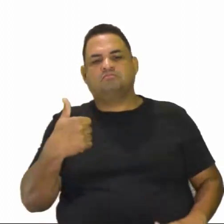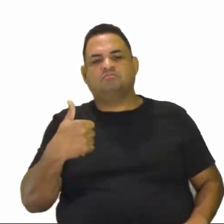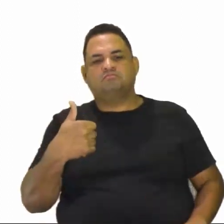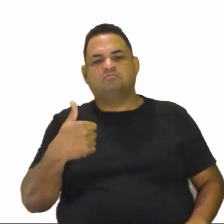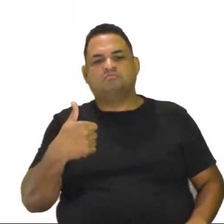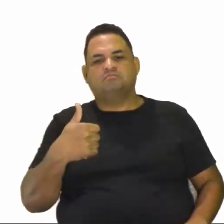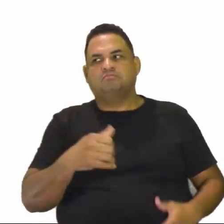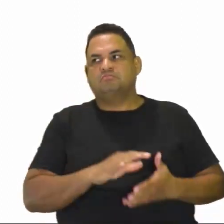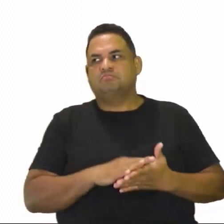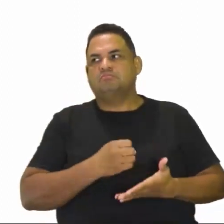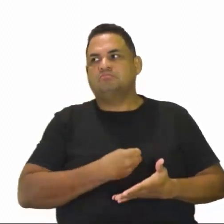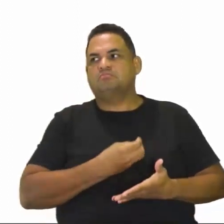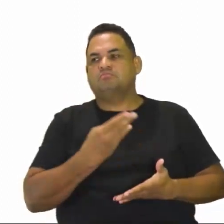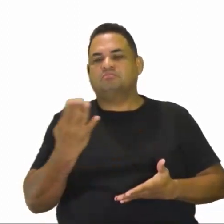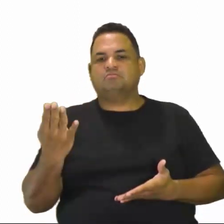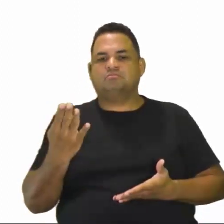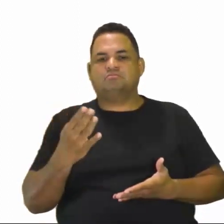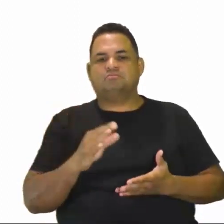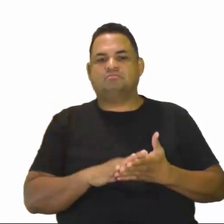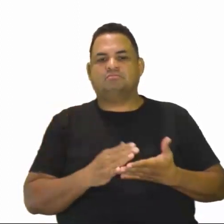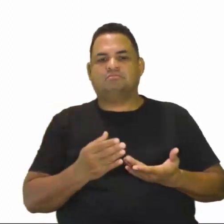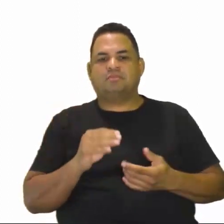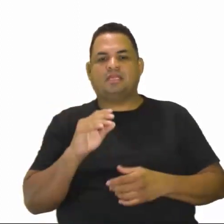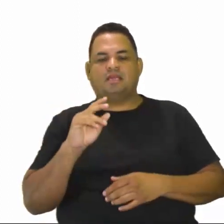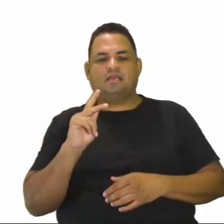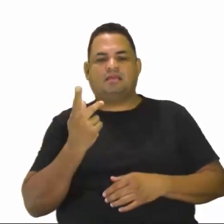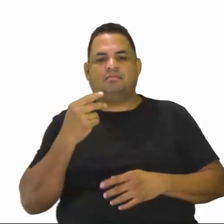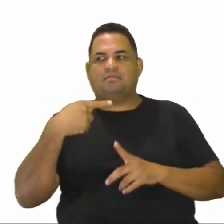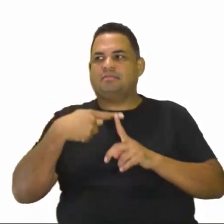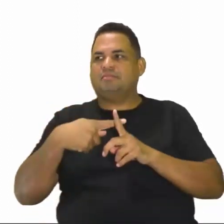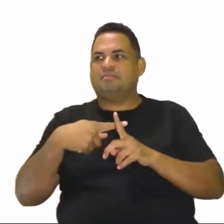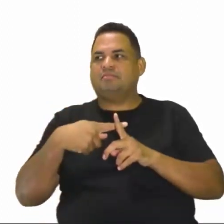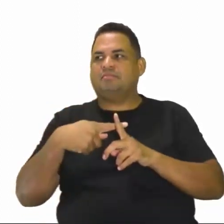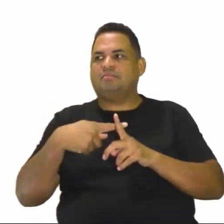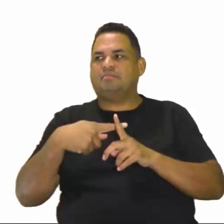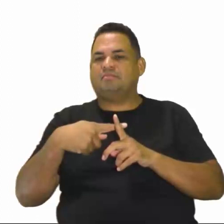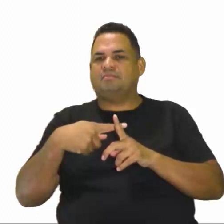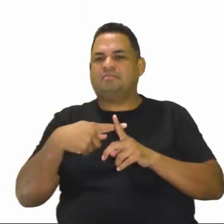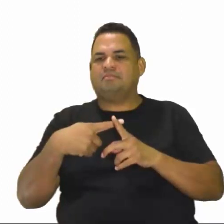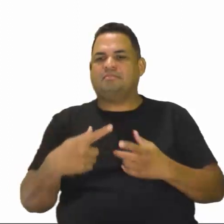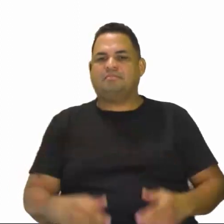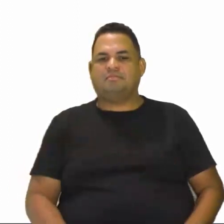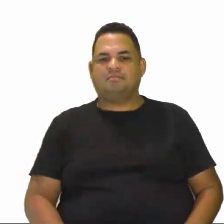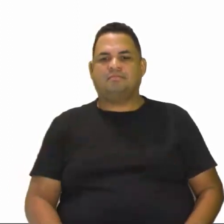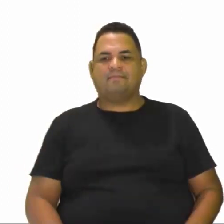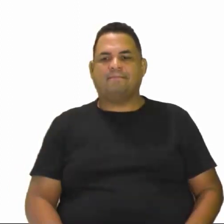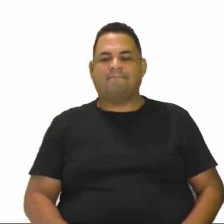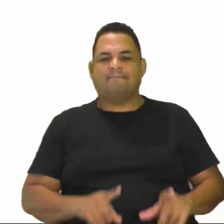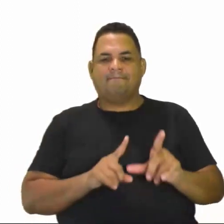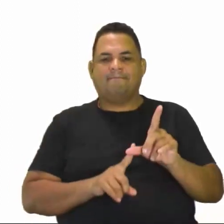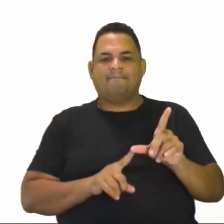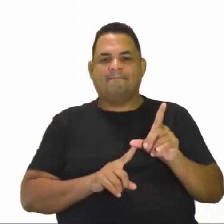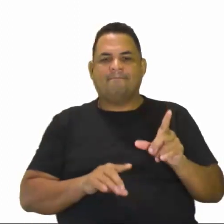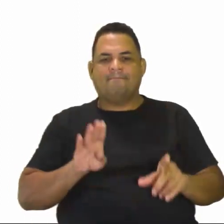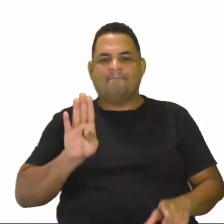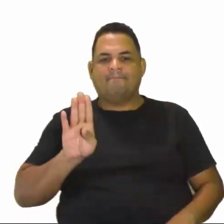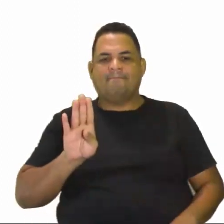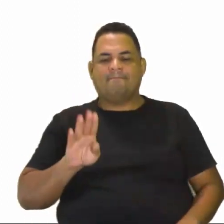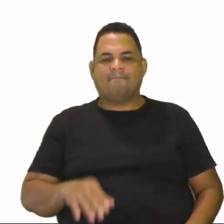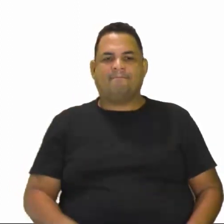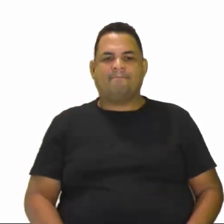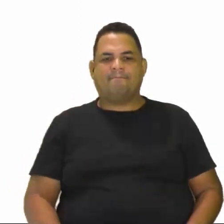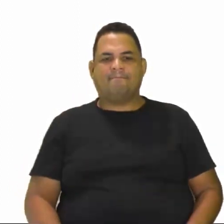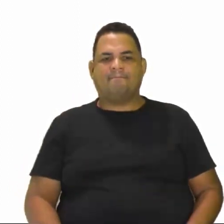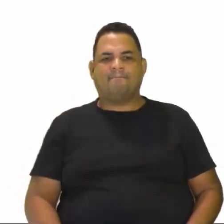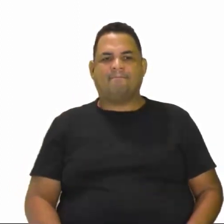a primeira concentração em relação a H+. Nesse caso aqui, ó, a letra B, 10 elevado